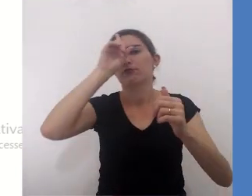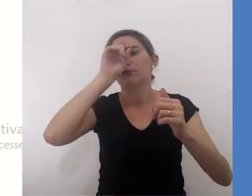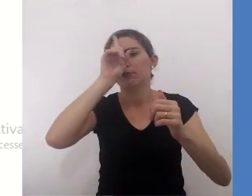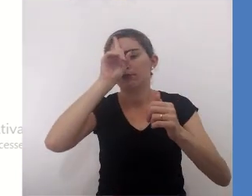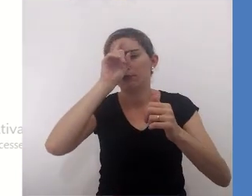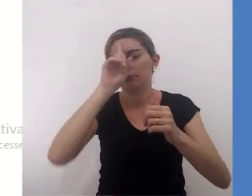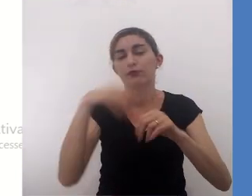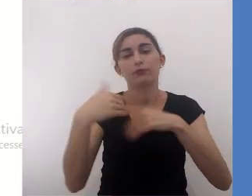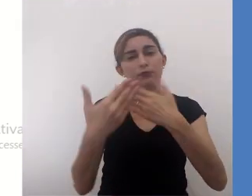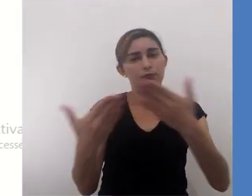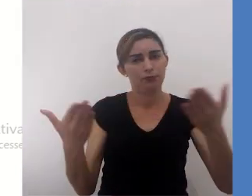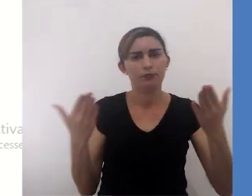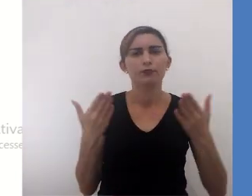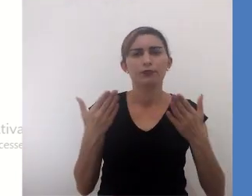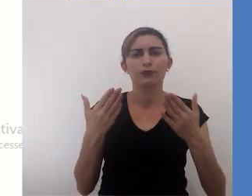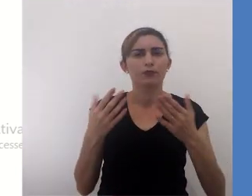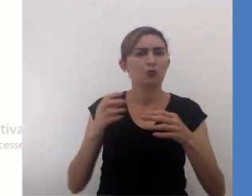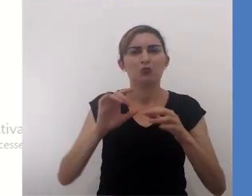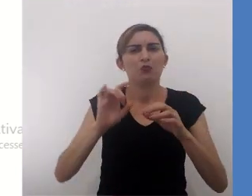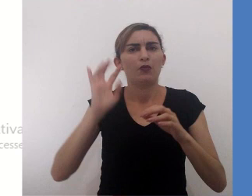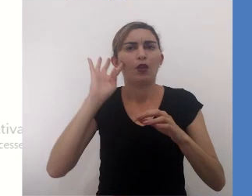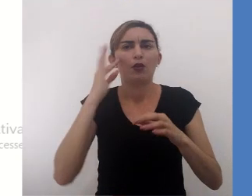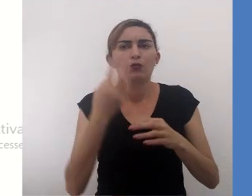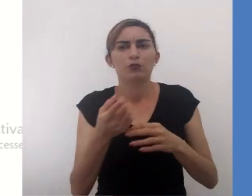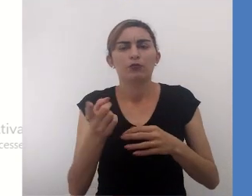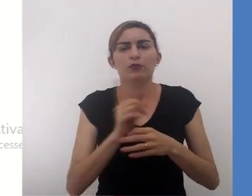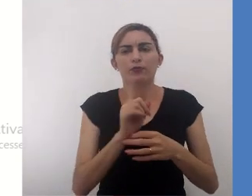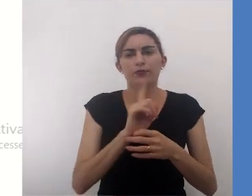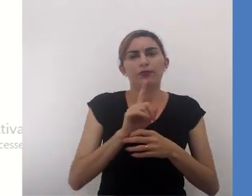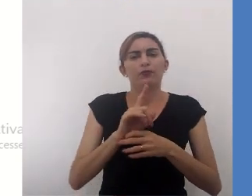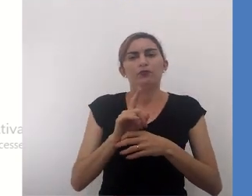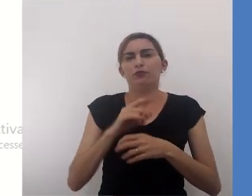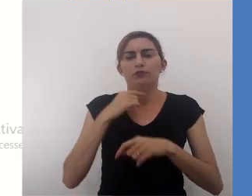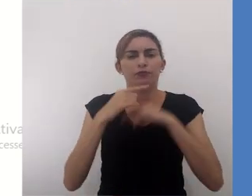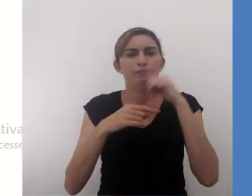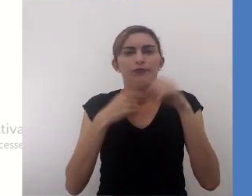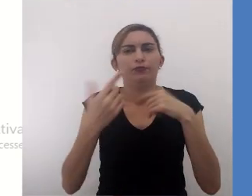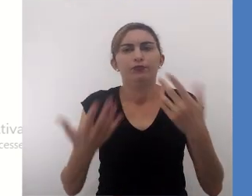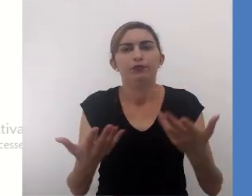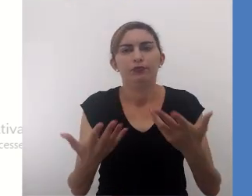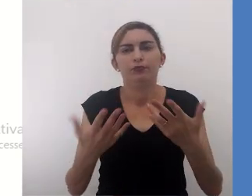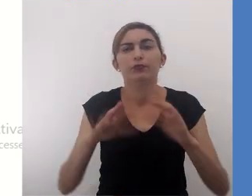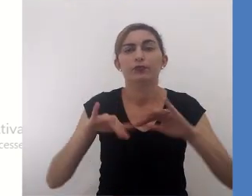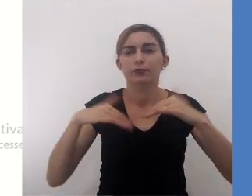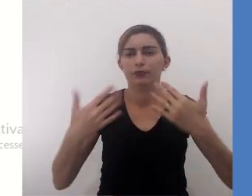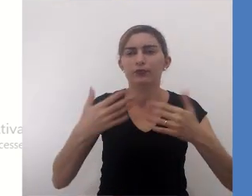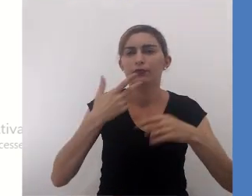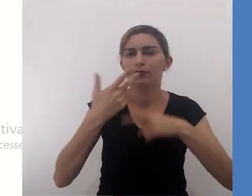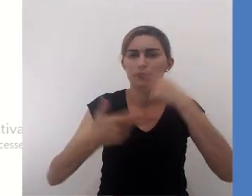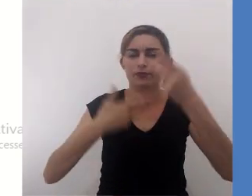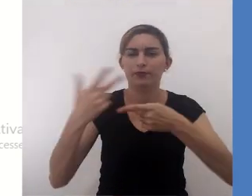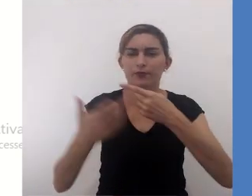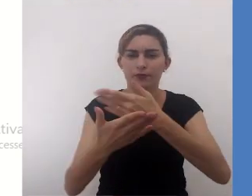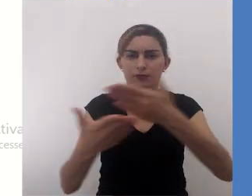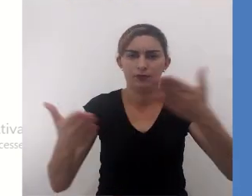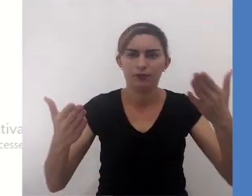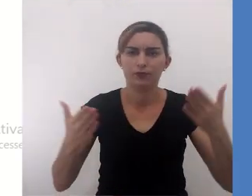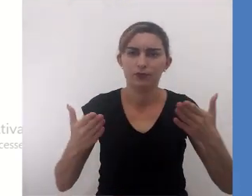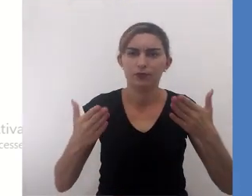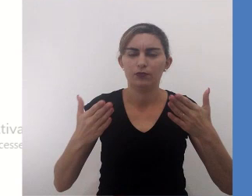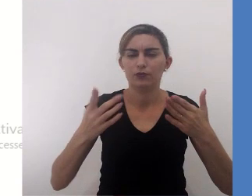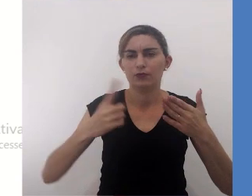com isso, não foi suficiente. Não foi suficiente. Então, ele diz, criei